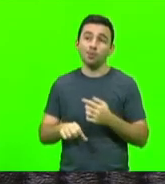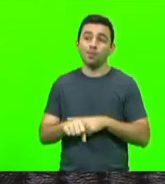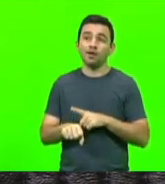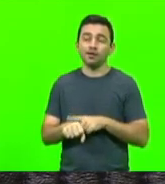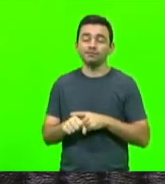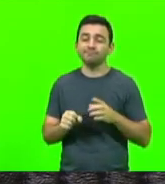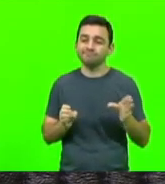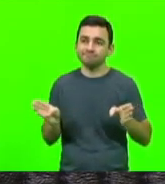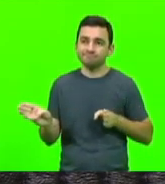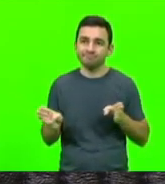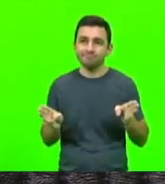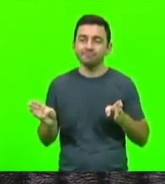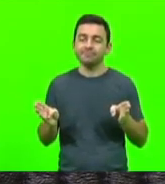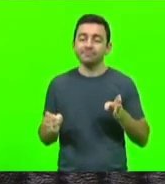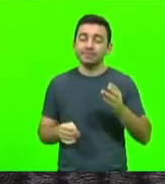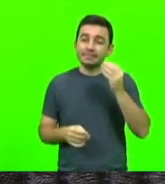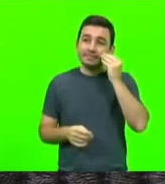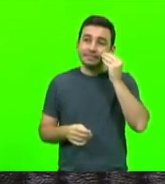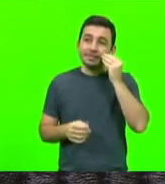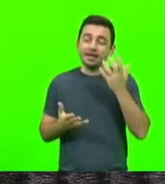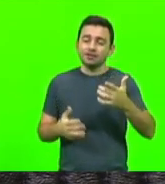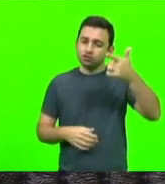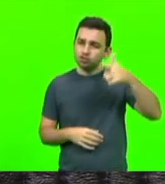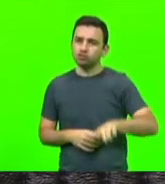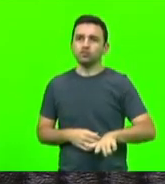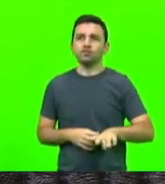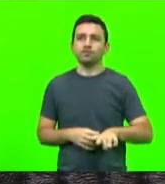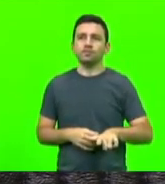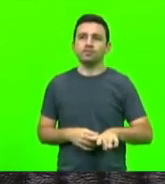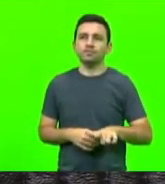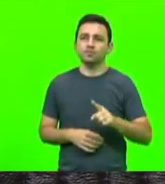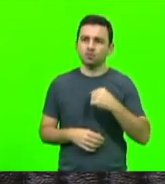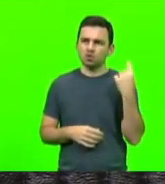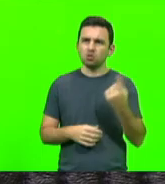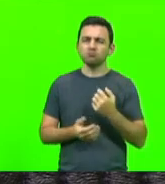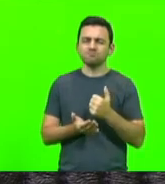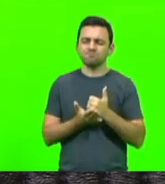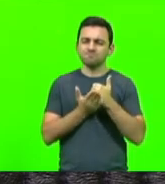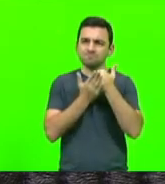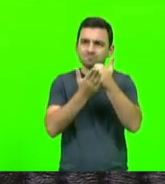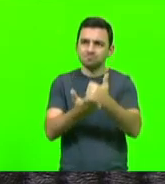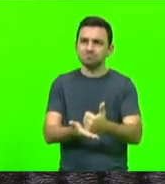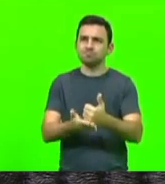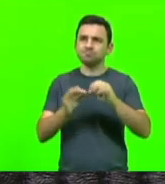senhores deputados, para reafirmar o nosso apoio e